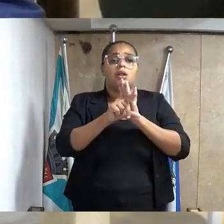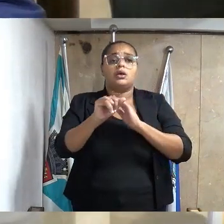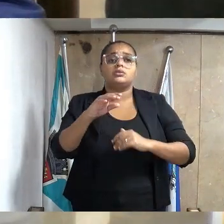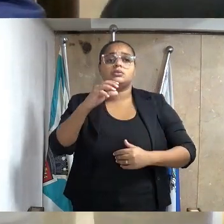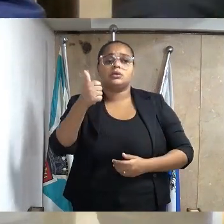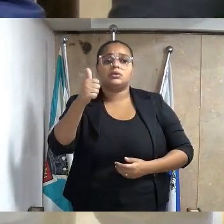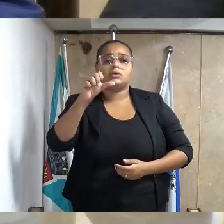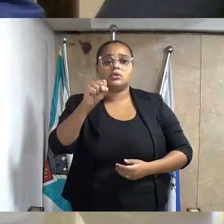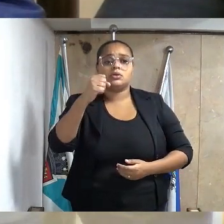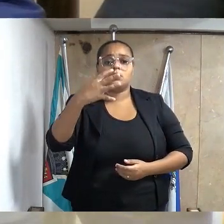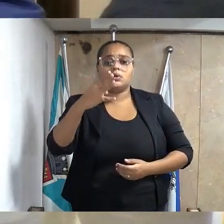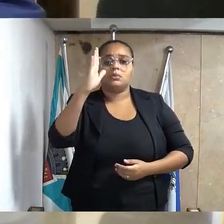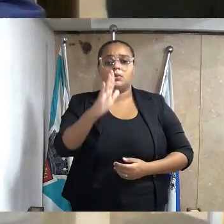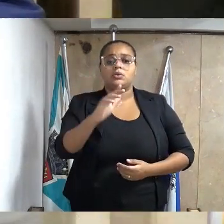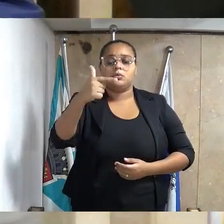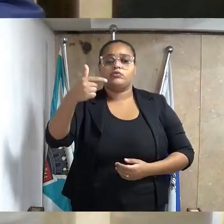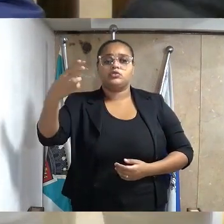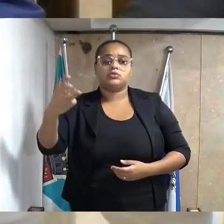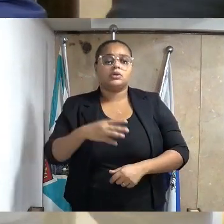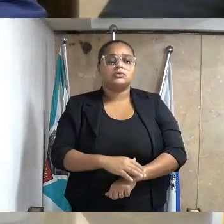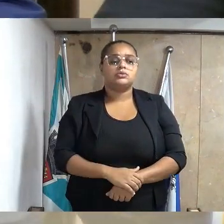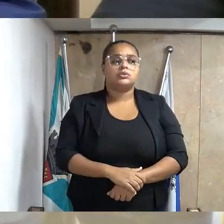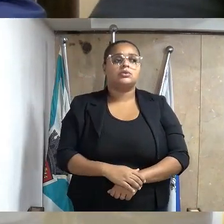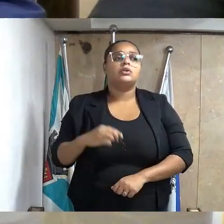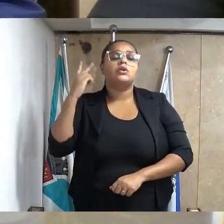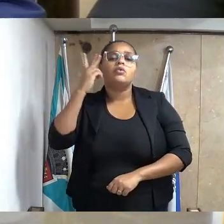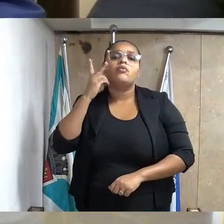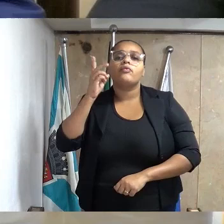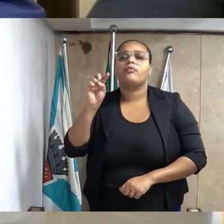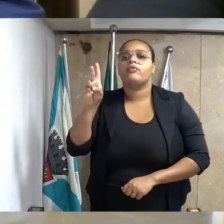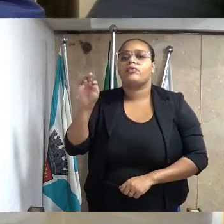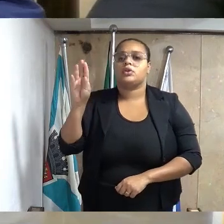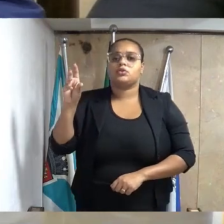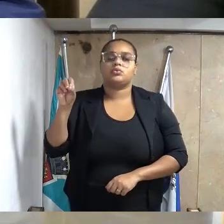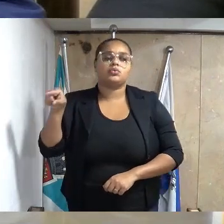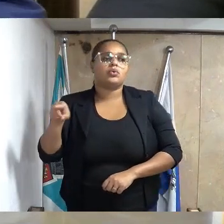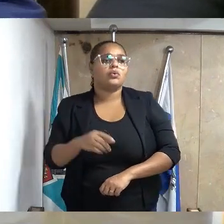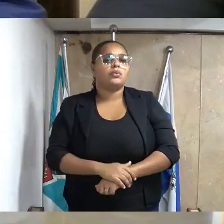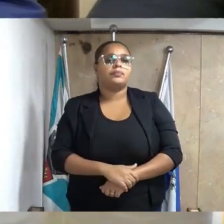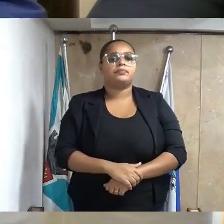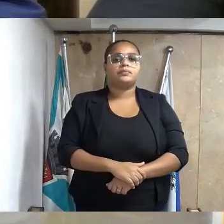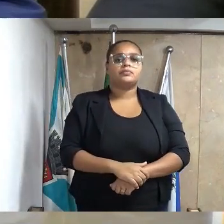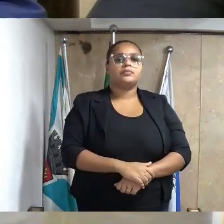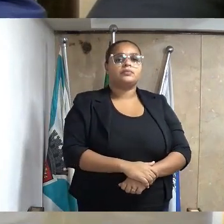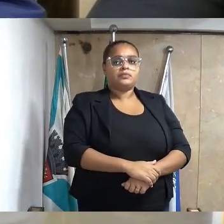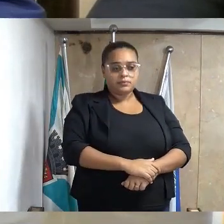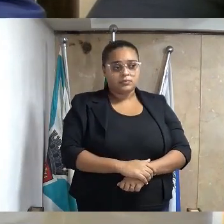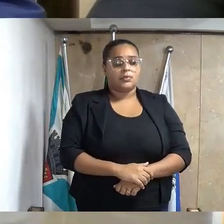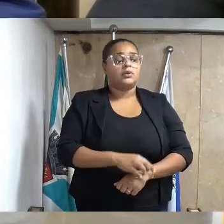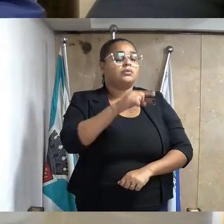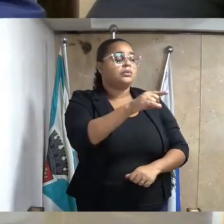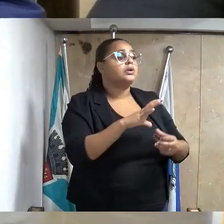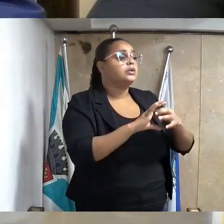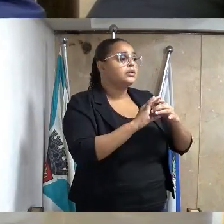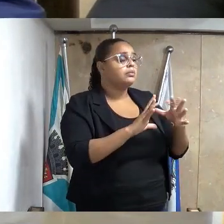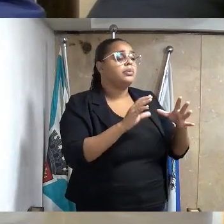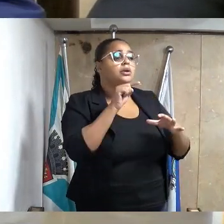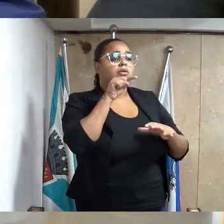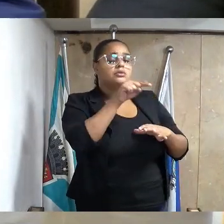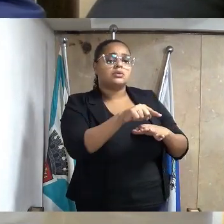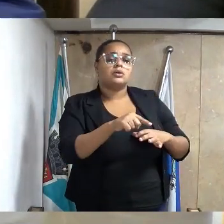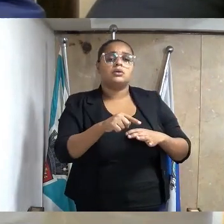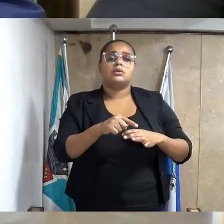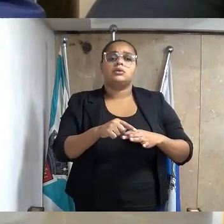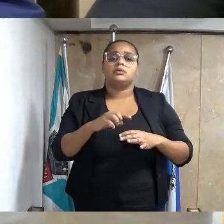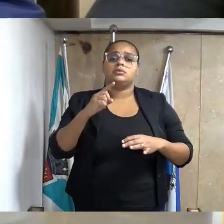184/2023, do excelentíssimo senhor vereador Victor Hugo Leonel da Silva, dispondo no nome do município de Caxias